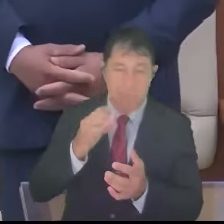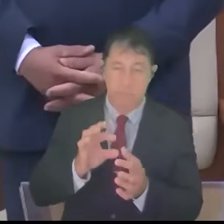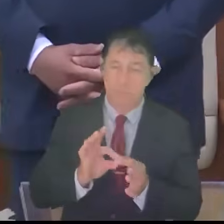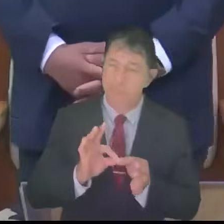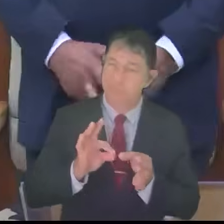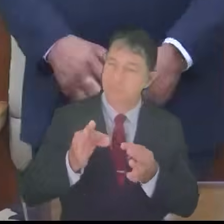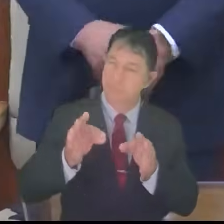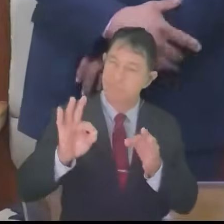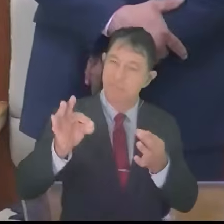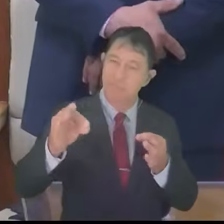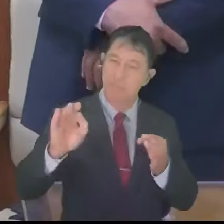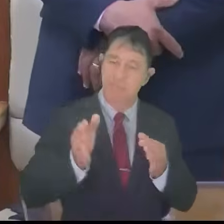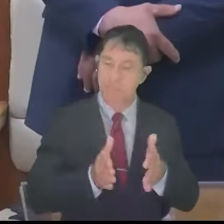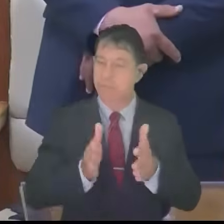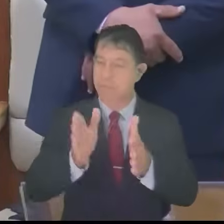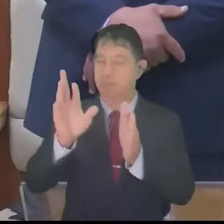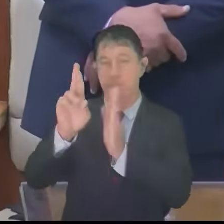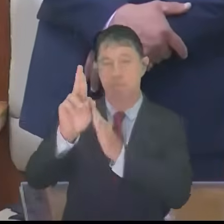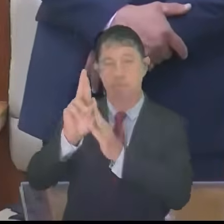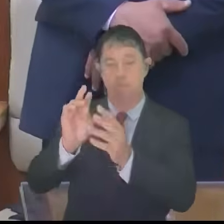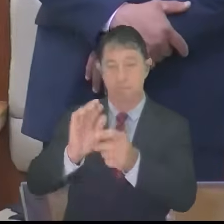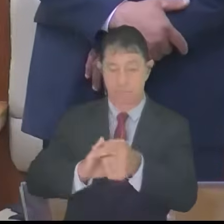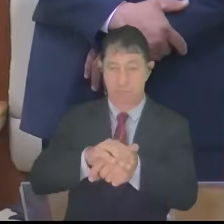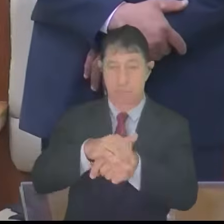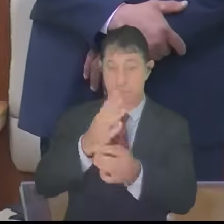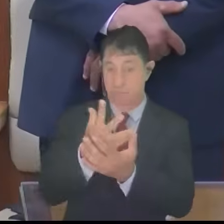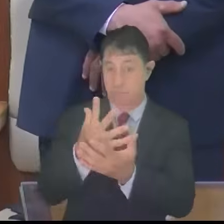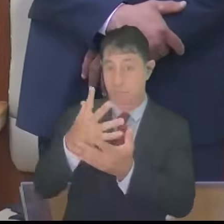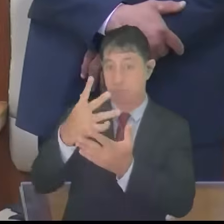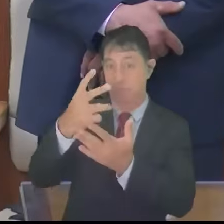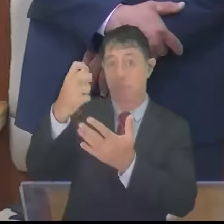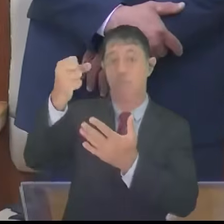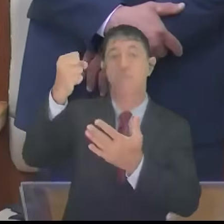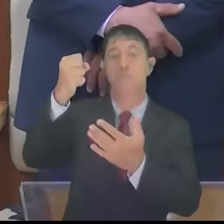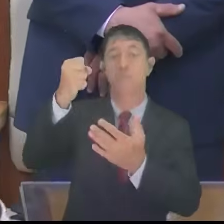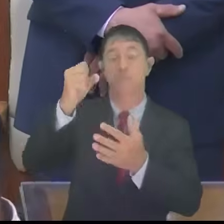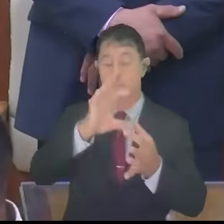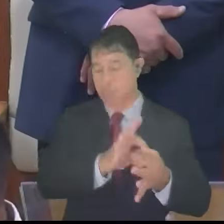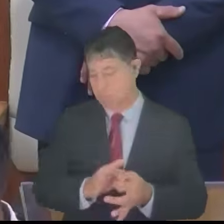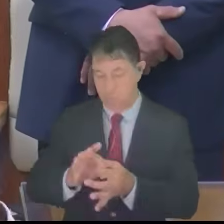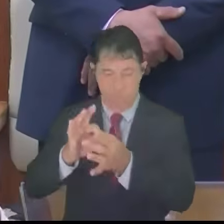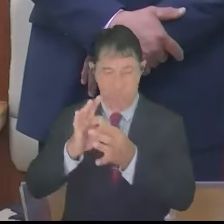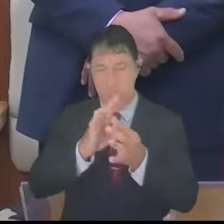desviado. Mas nesta noite é noite de salvação, é noite de reconciliação.